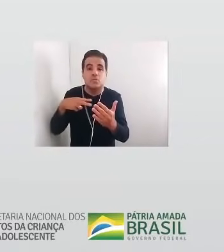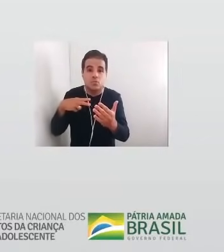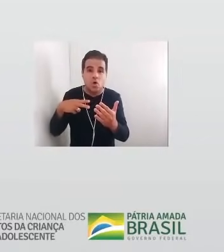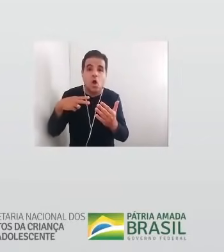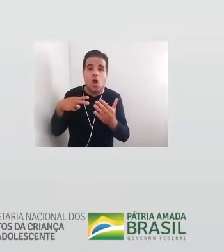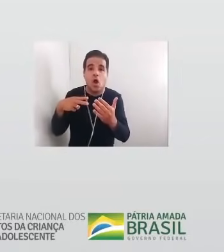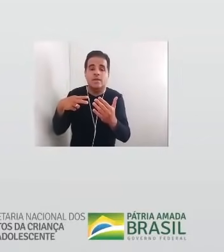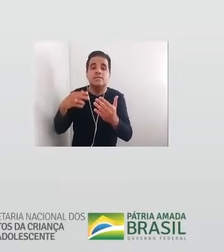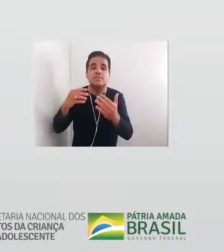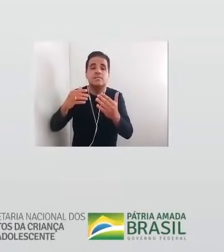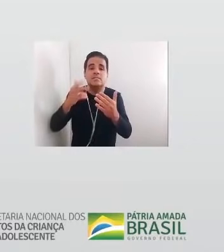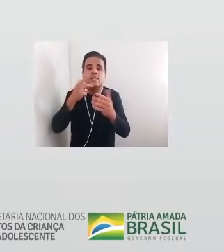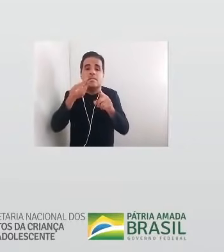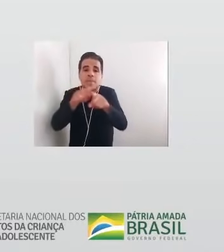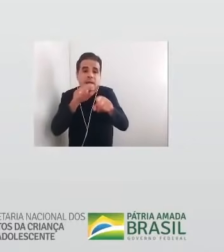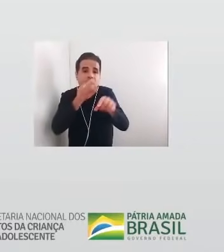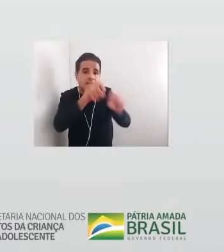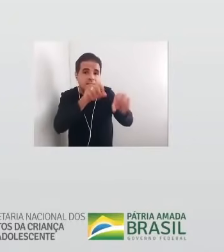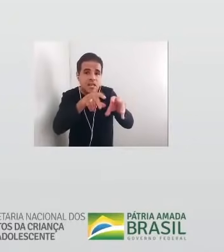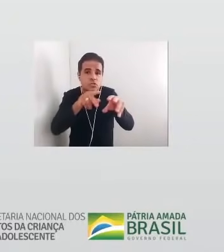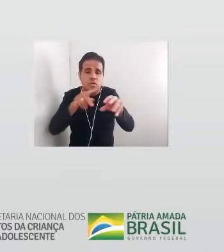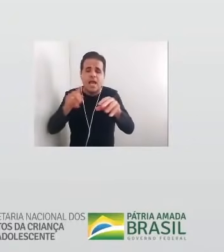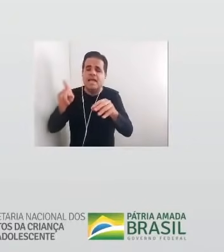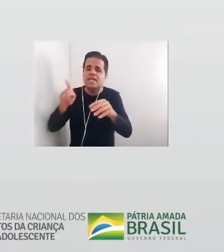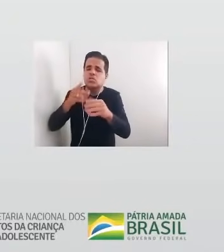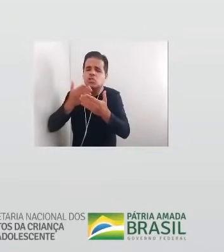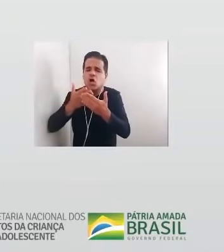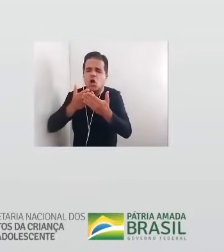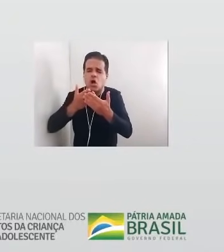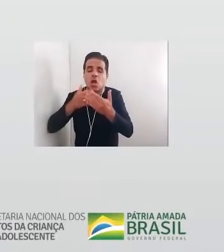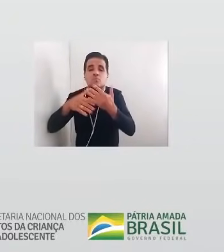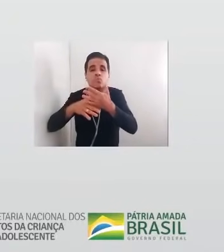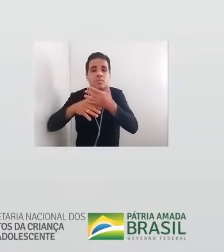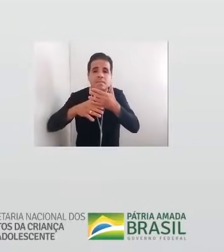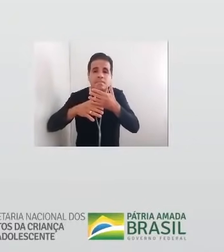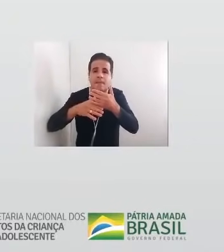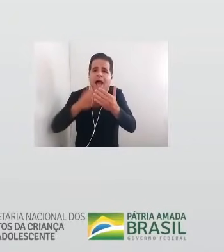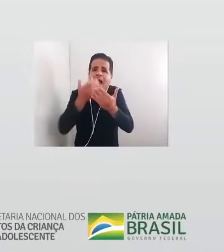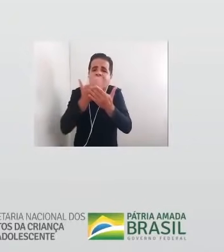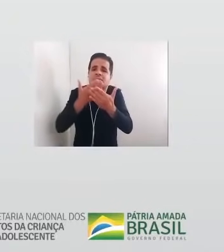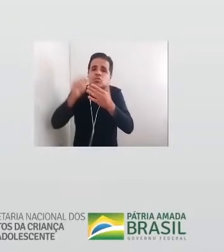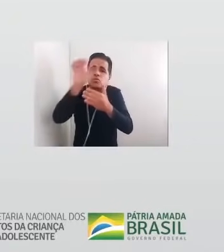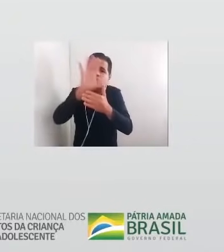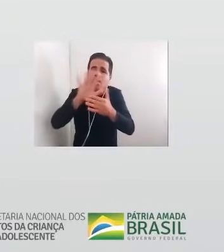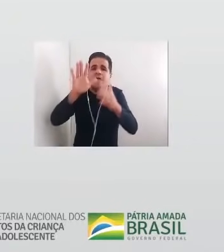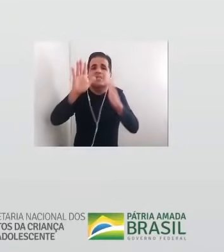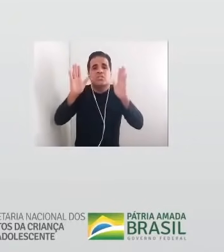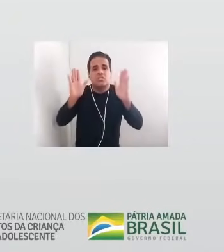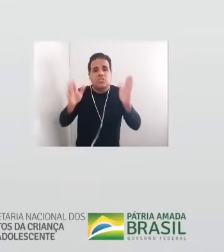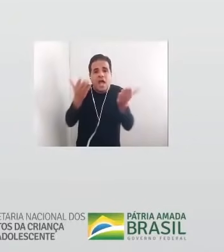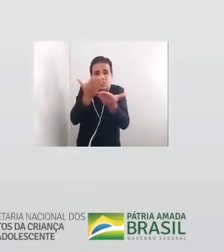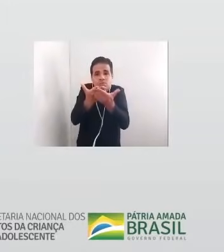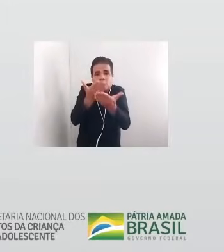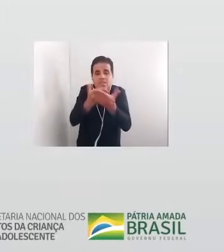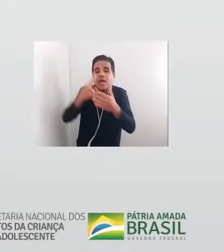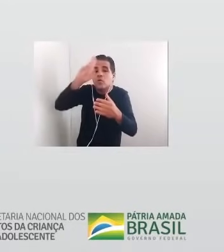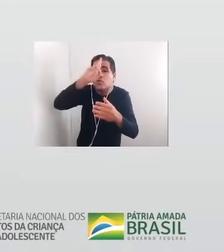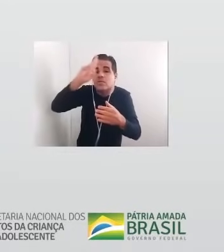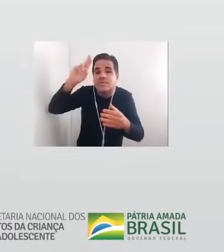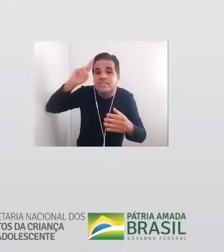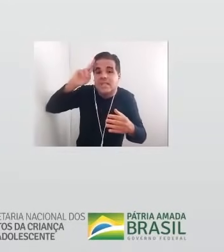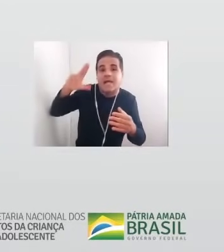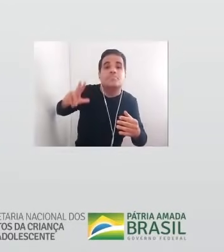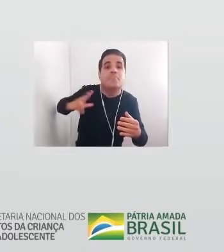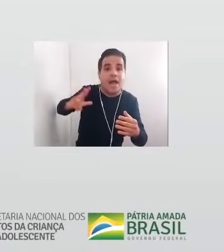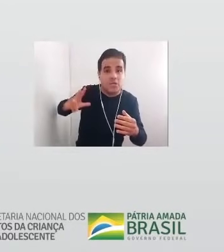confissão, lecionei em escolas públicas, tanto municipais quanto estaduais, e também já estudei em universidades particulares,